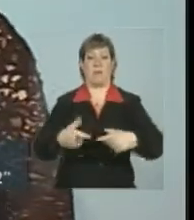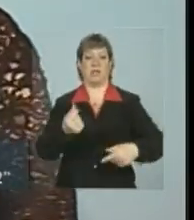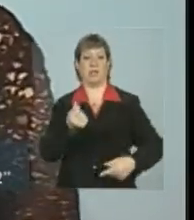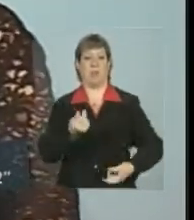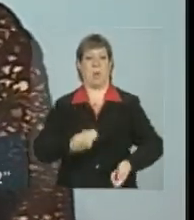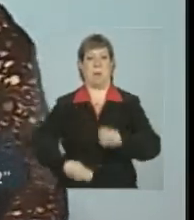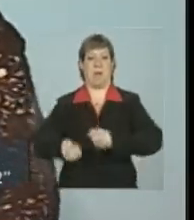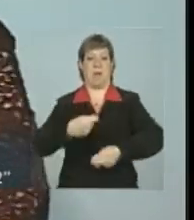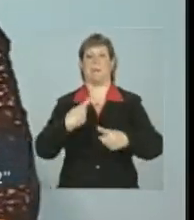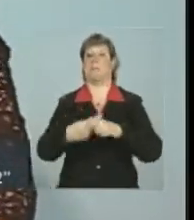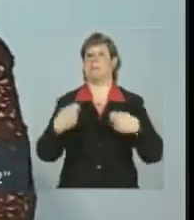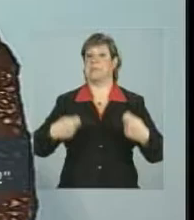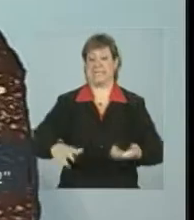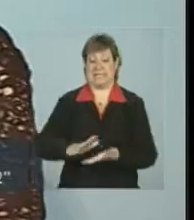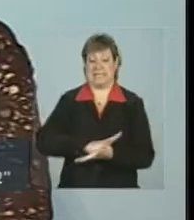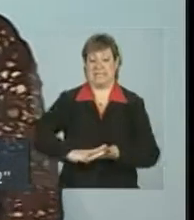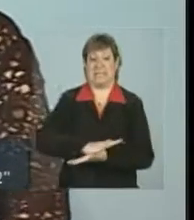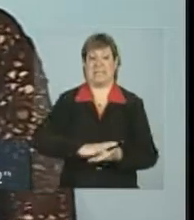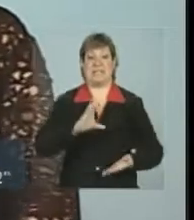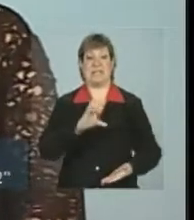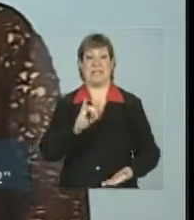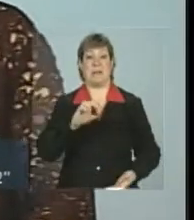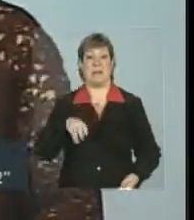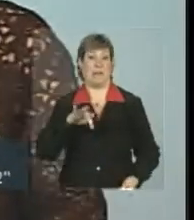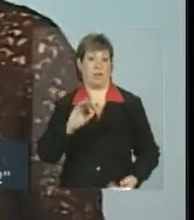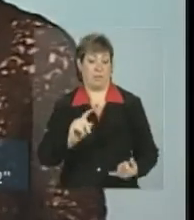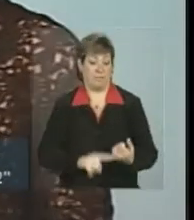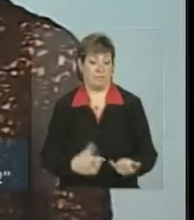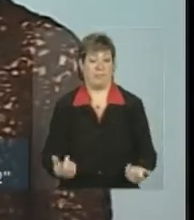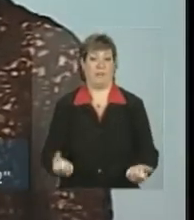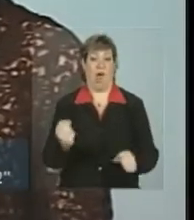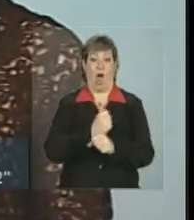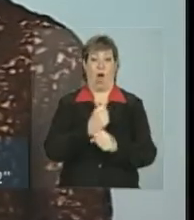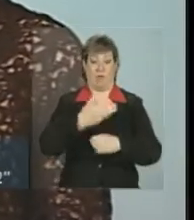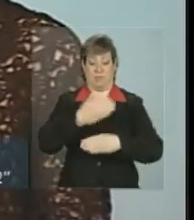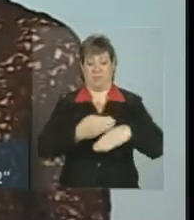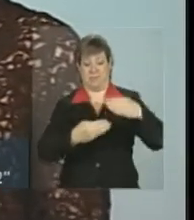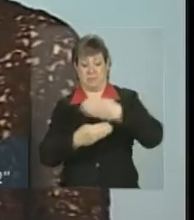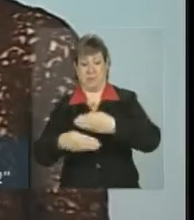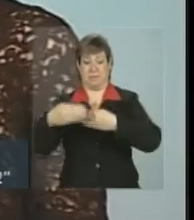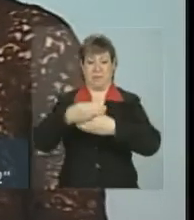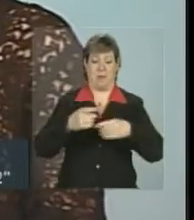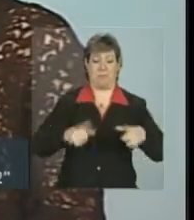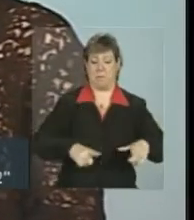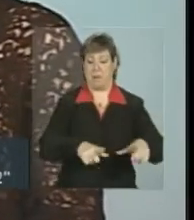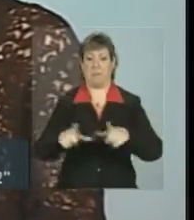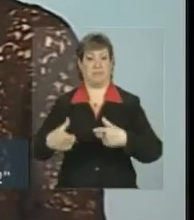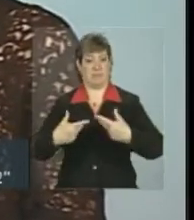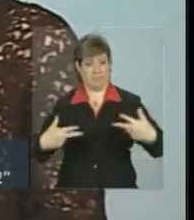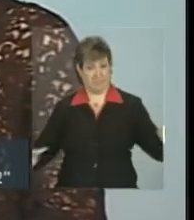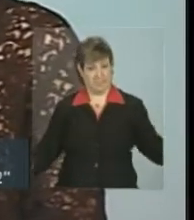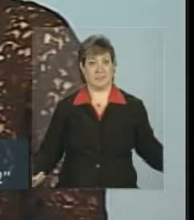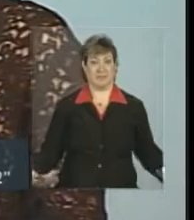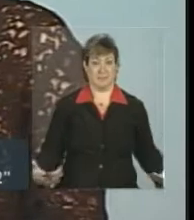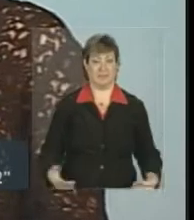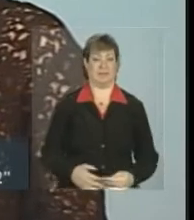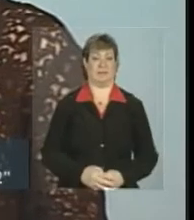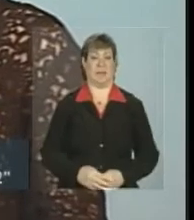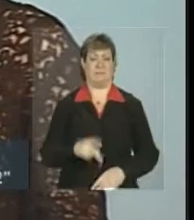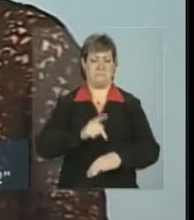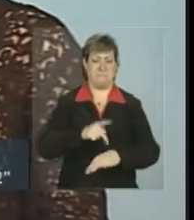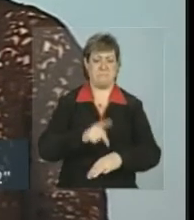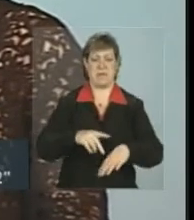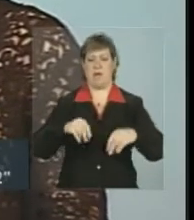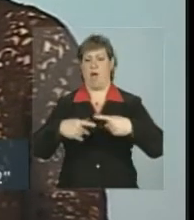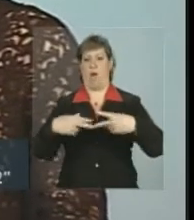demandar cimento, vão demandar equipamento nessas localidades. E assim como a